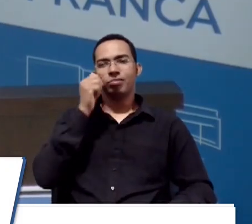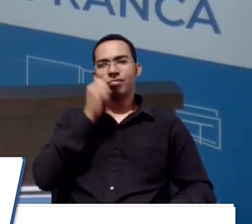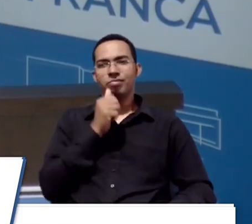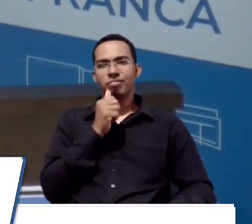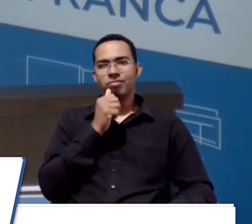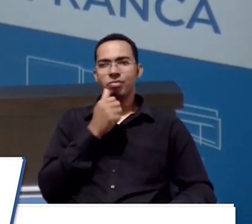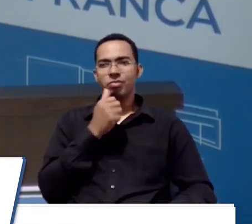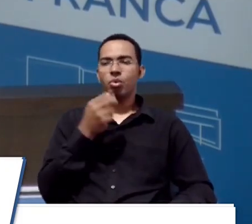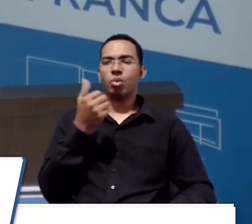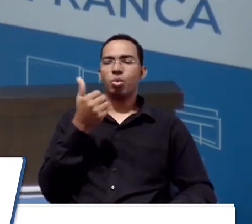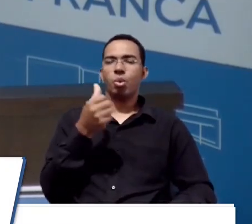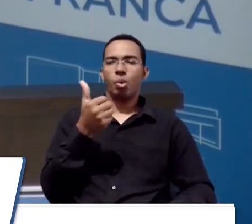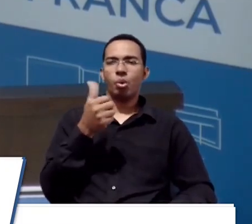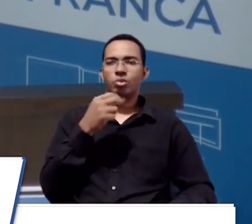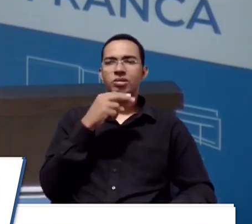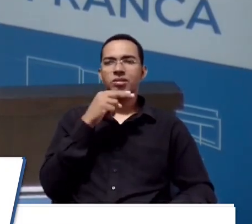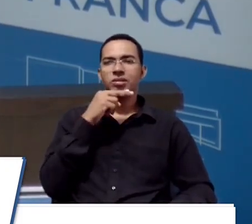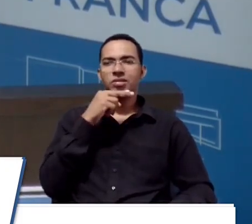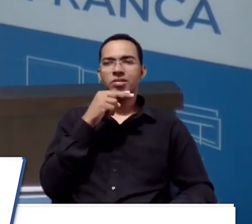11 netos,